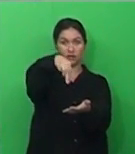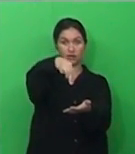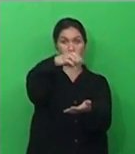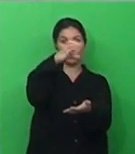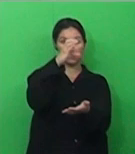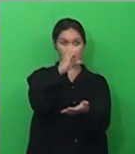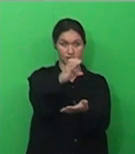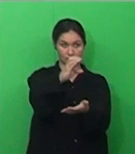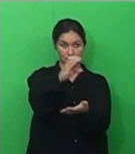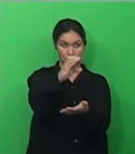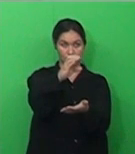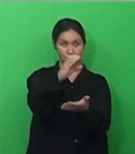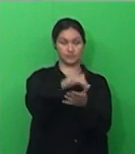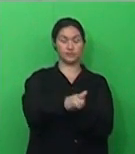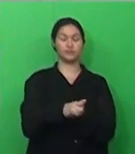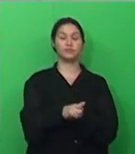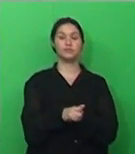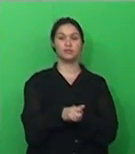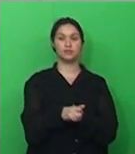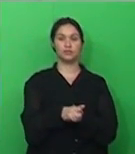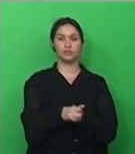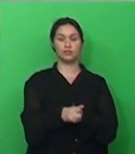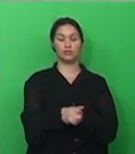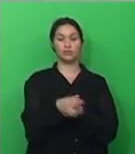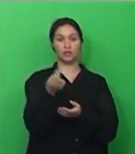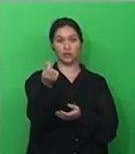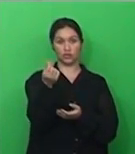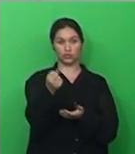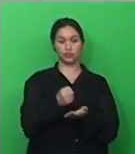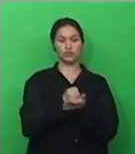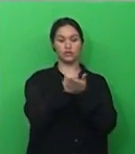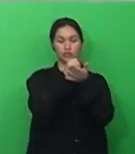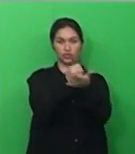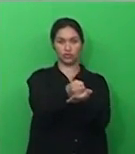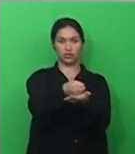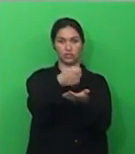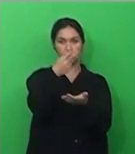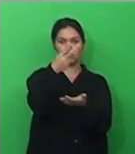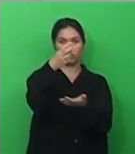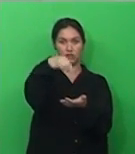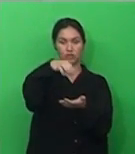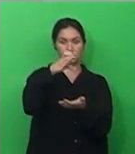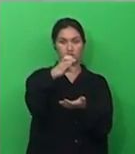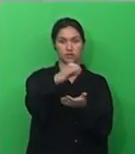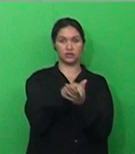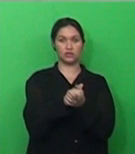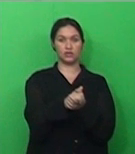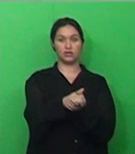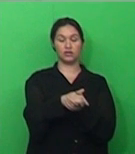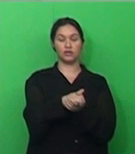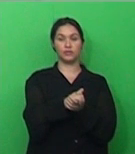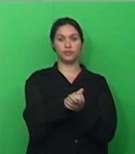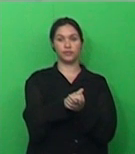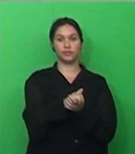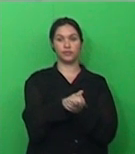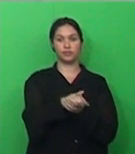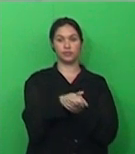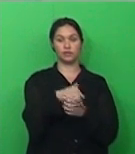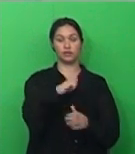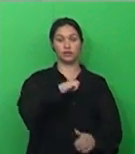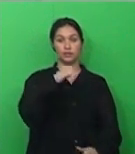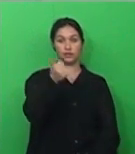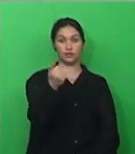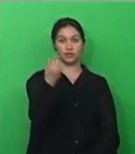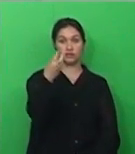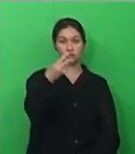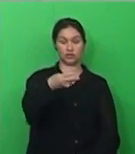do Nascimento na Bolsa PMC. Terminamos a análise de 363 bolsas de estudos, das quais 137